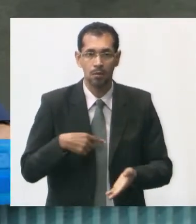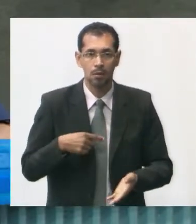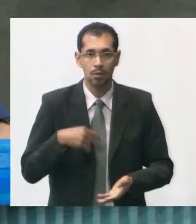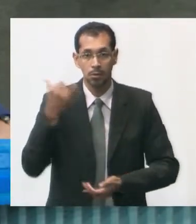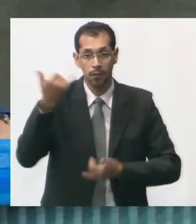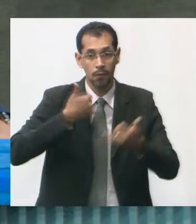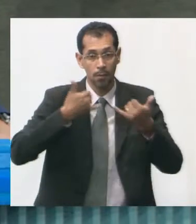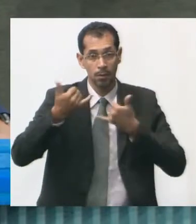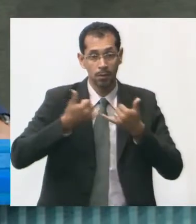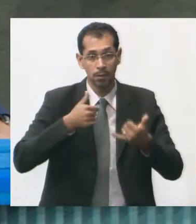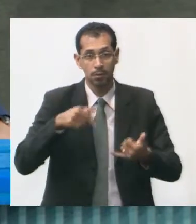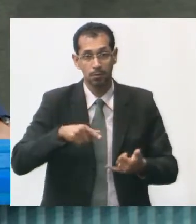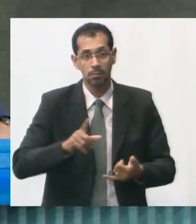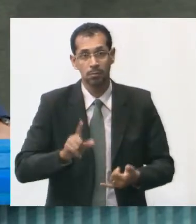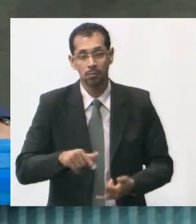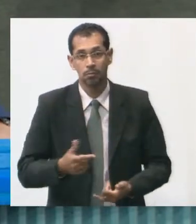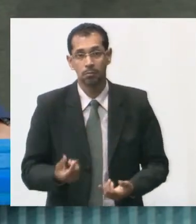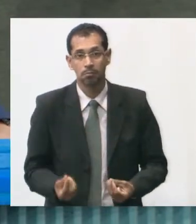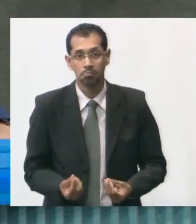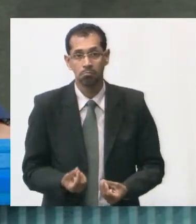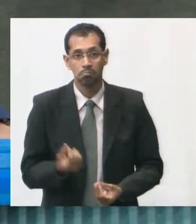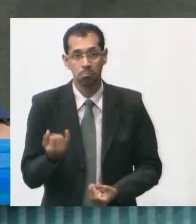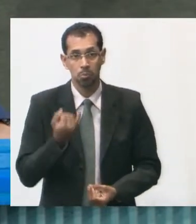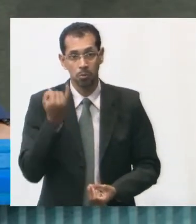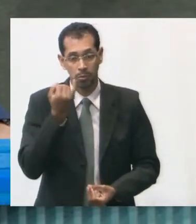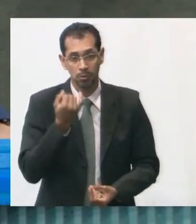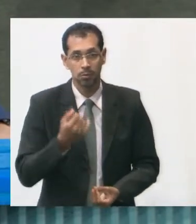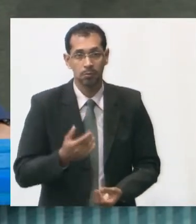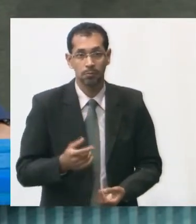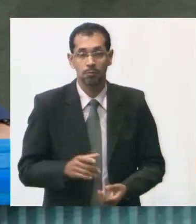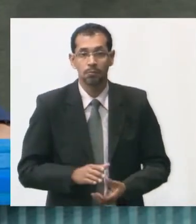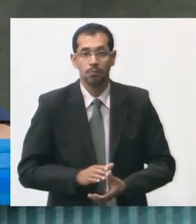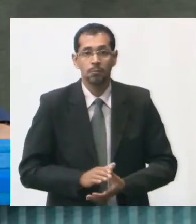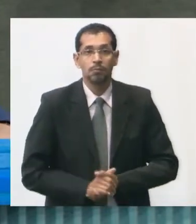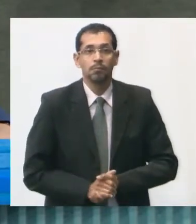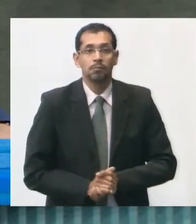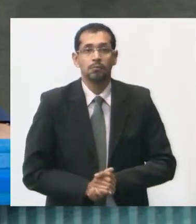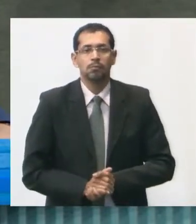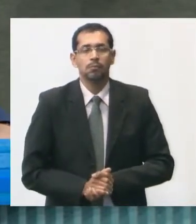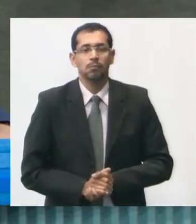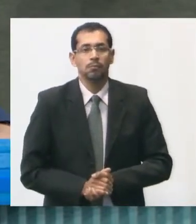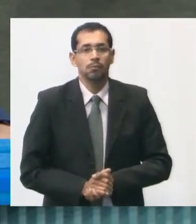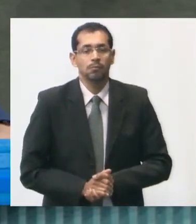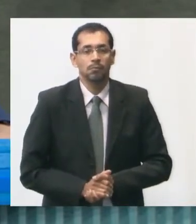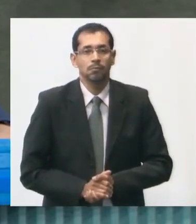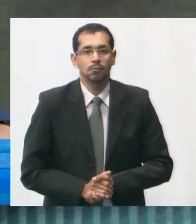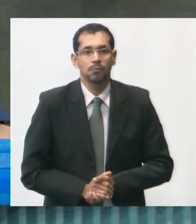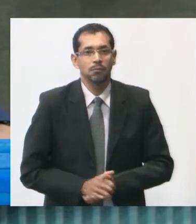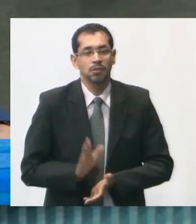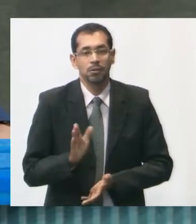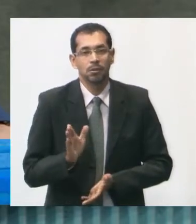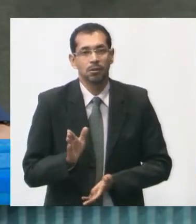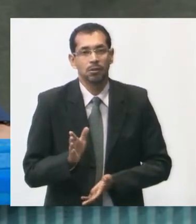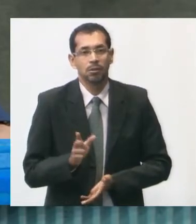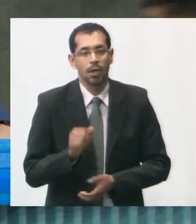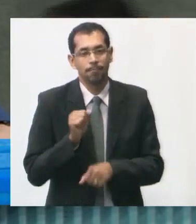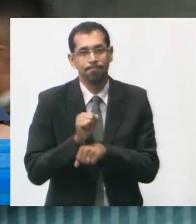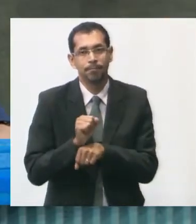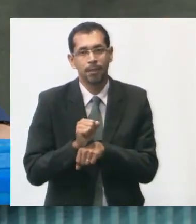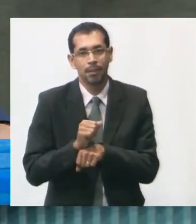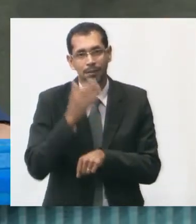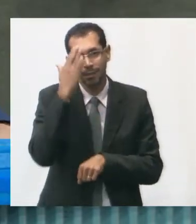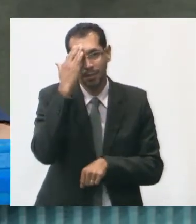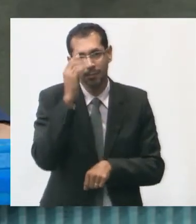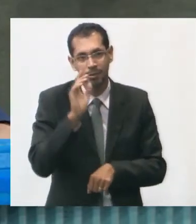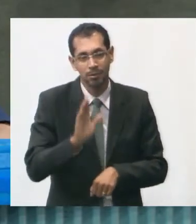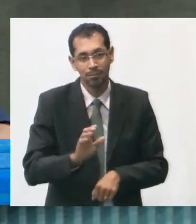que já esperávamos há mais tempo, né, mas o sistema